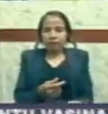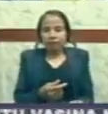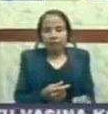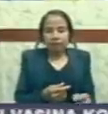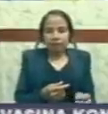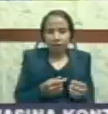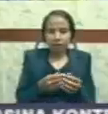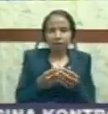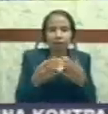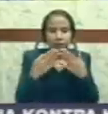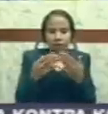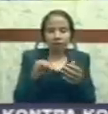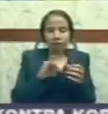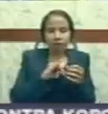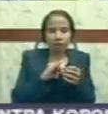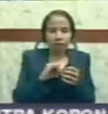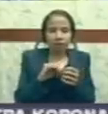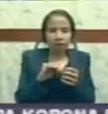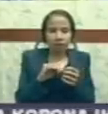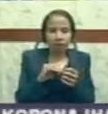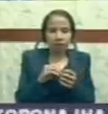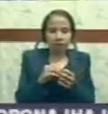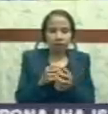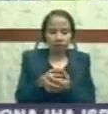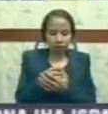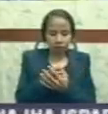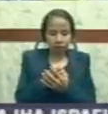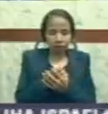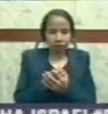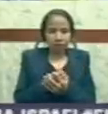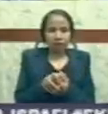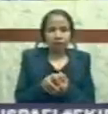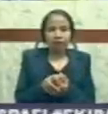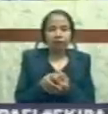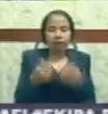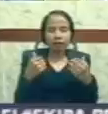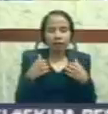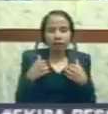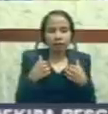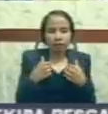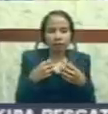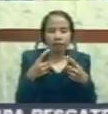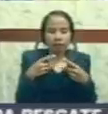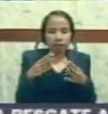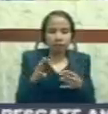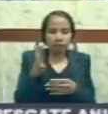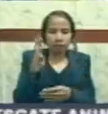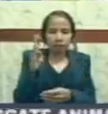Ok, obrigado. Ao tenho que atender. Agora o tempo a tu for para o proponente ser, mas você é a inscrição ainda está. Estende o deputado